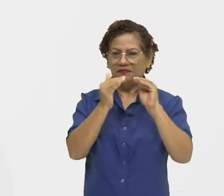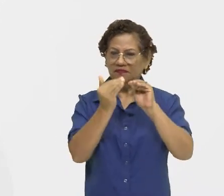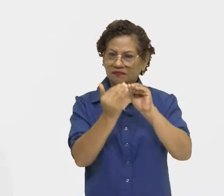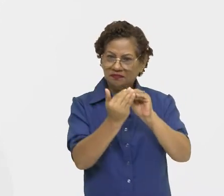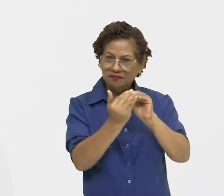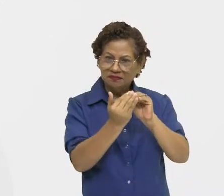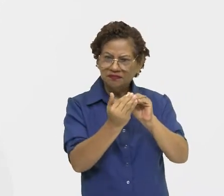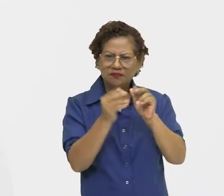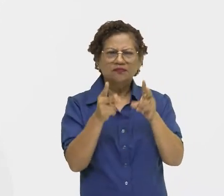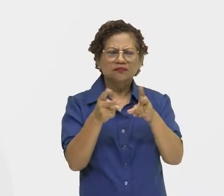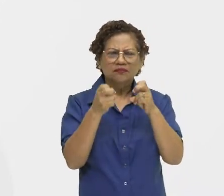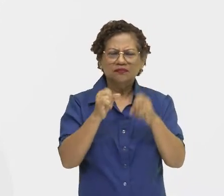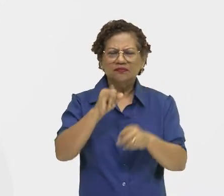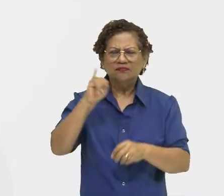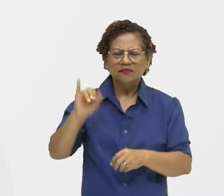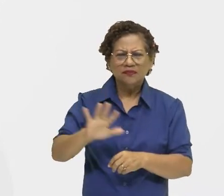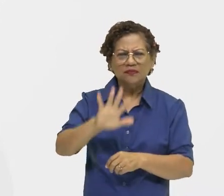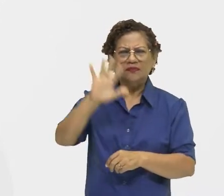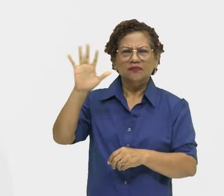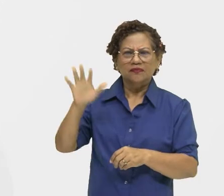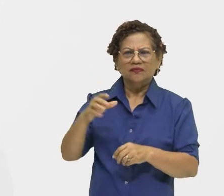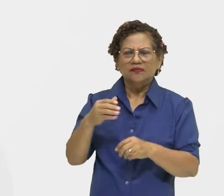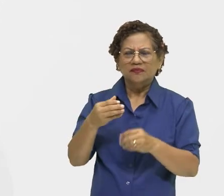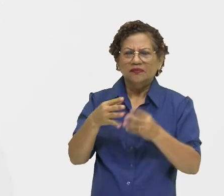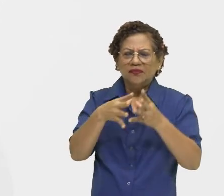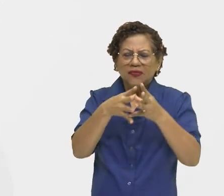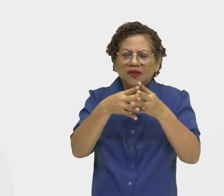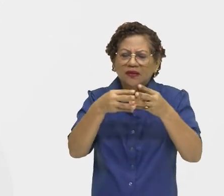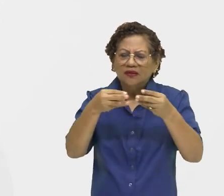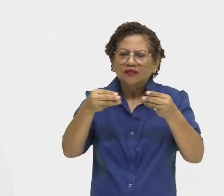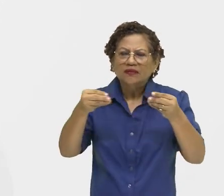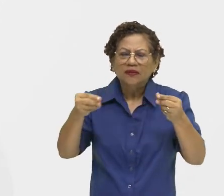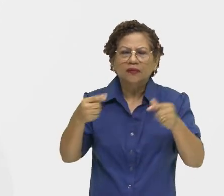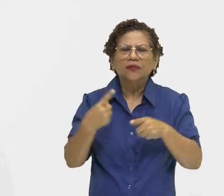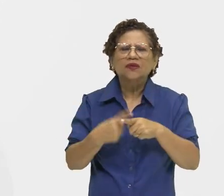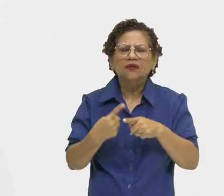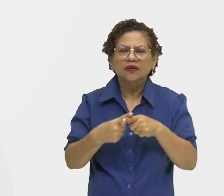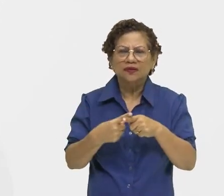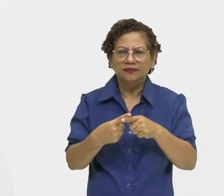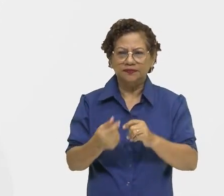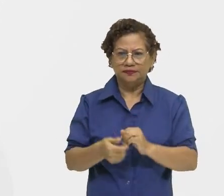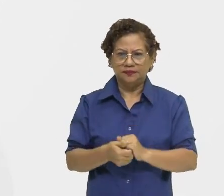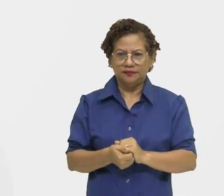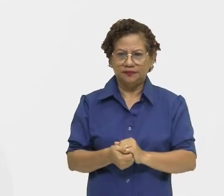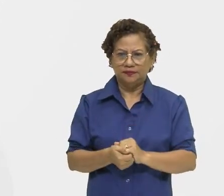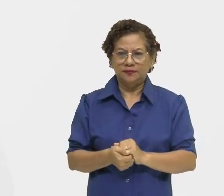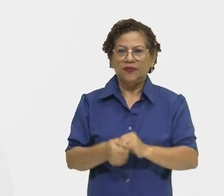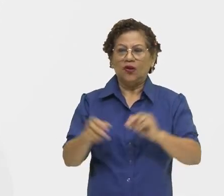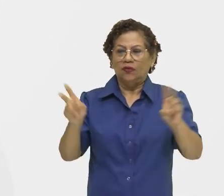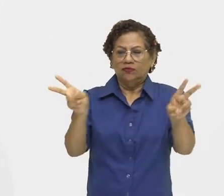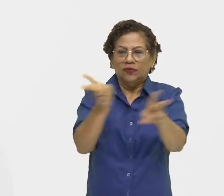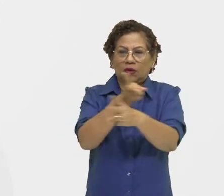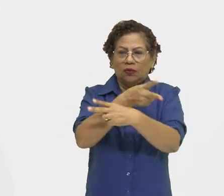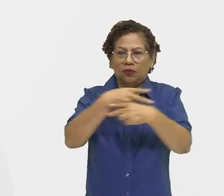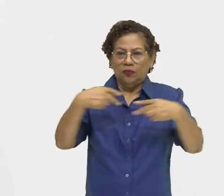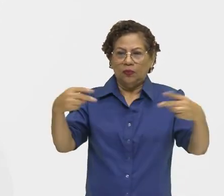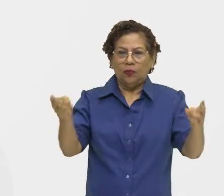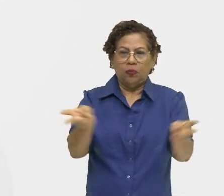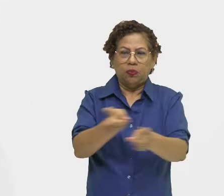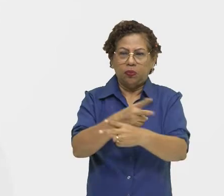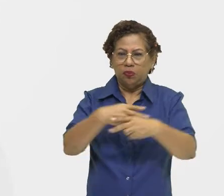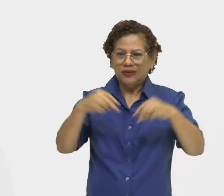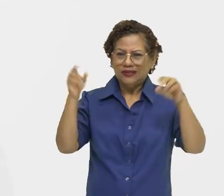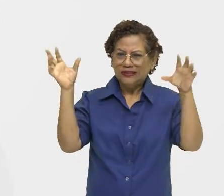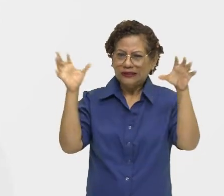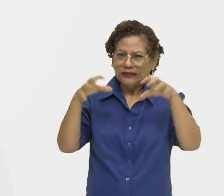um aspecto enigmático e misterioso. Por quê? A ação do vento, da